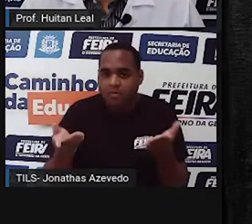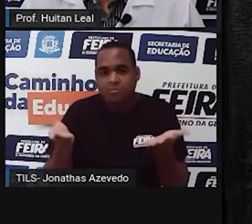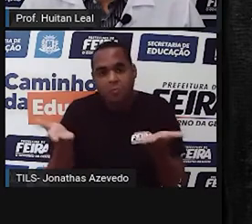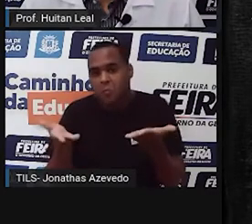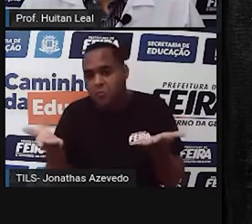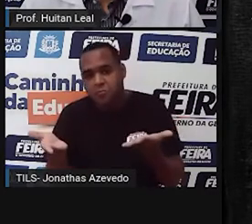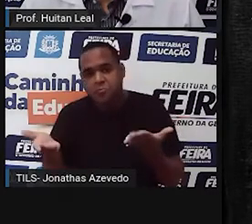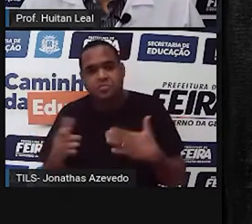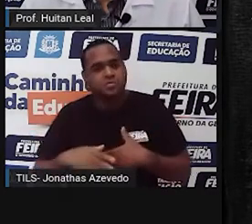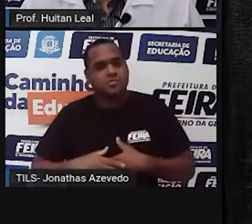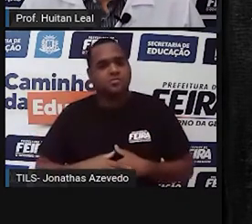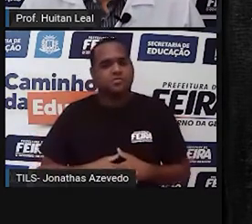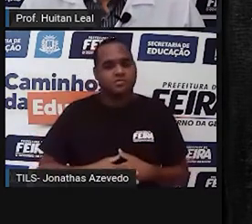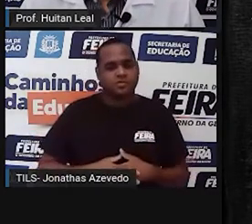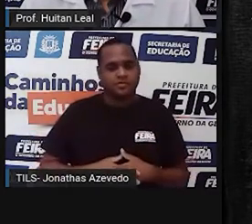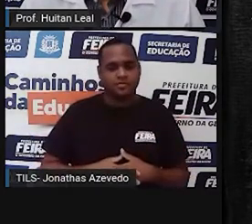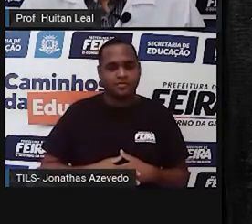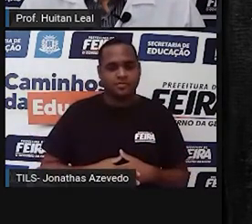hoje.